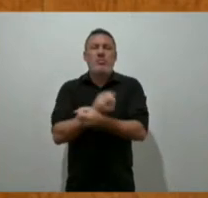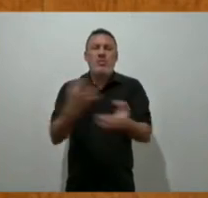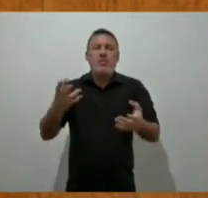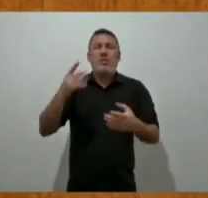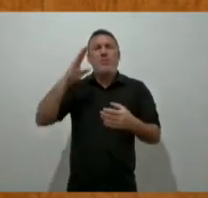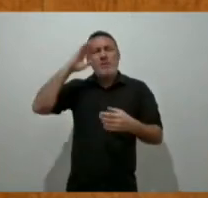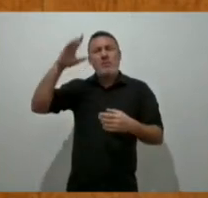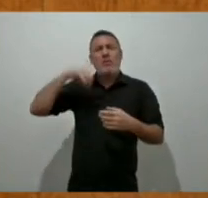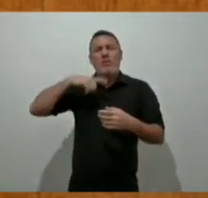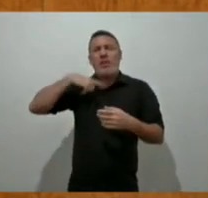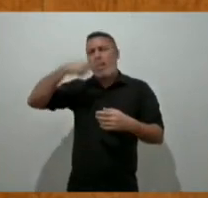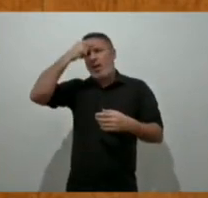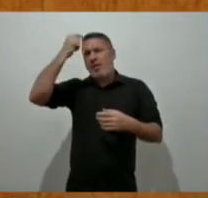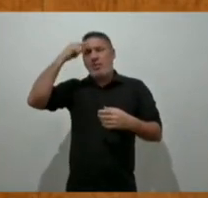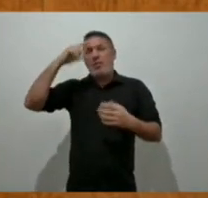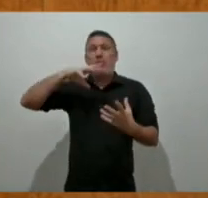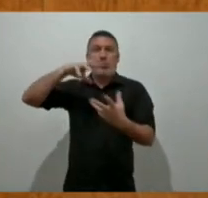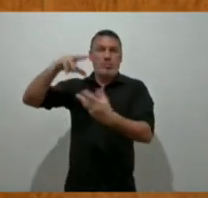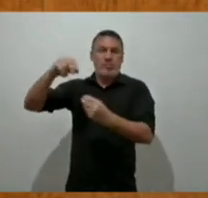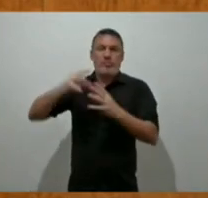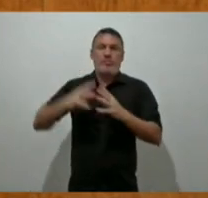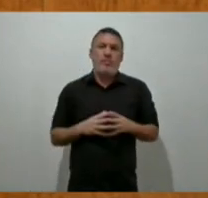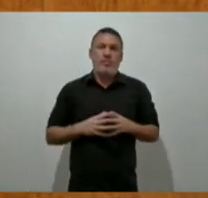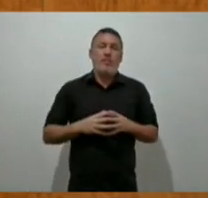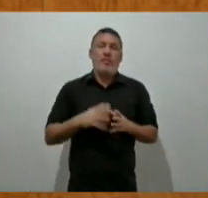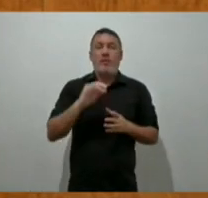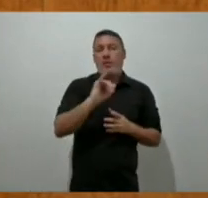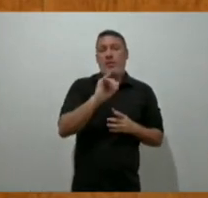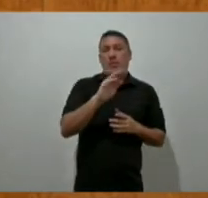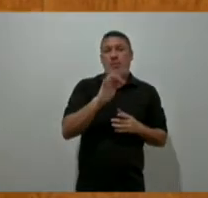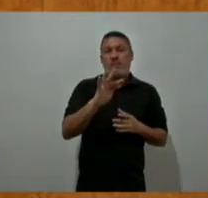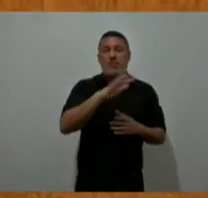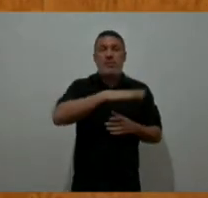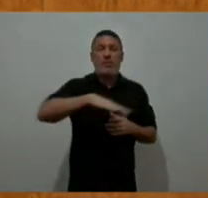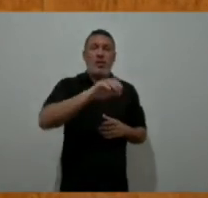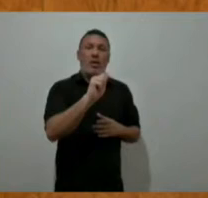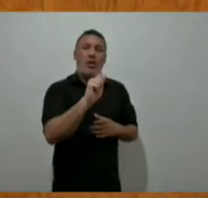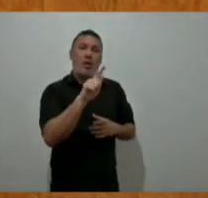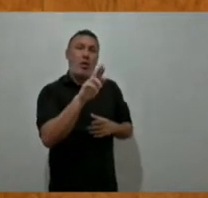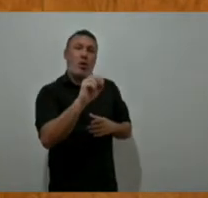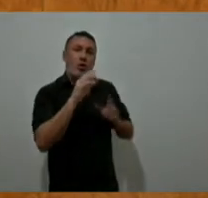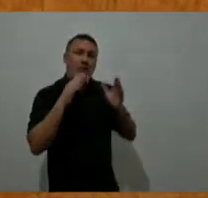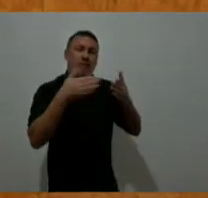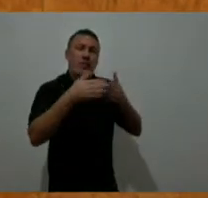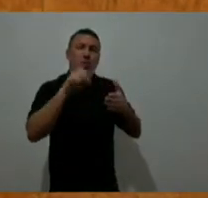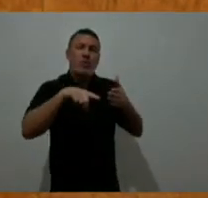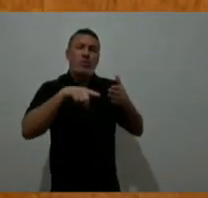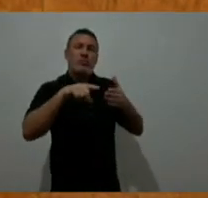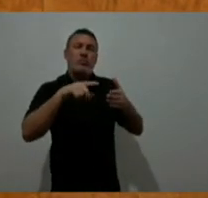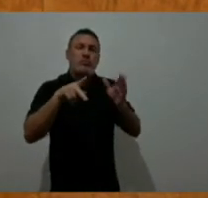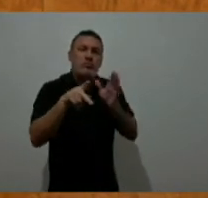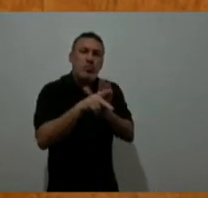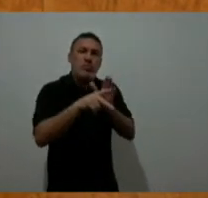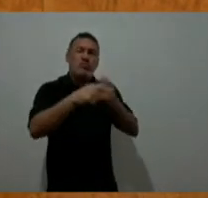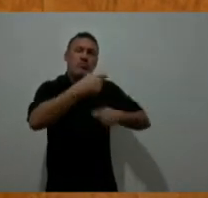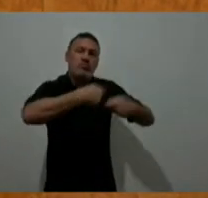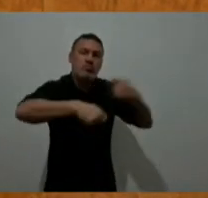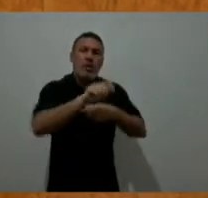globais. E o IBEF Agro, uma vertente voltada para o agrobusiness,